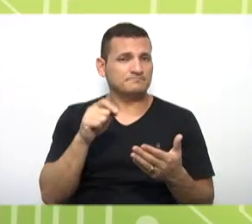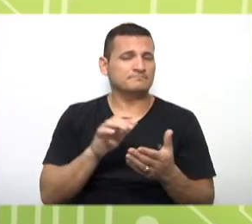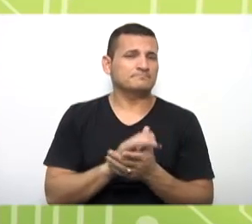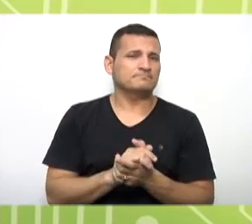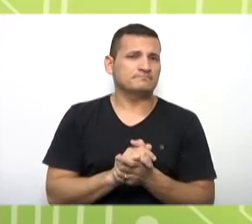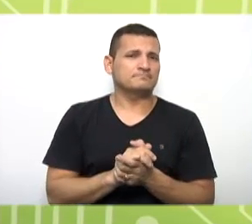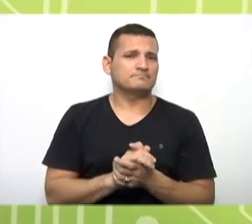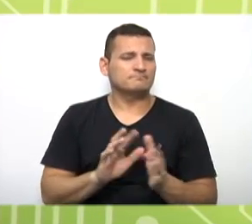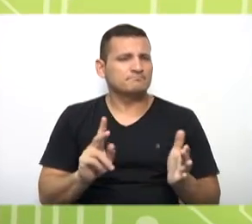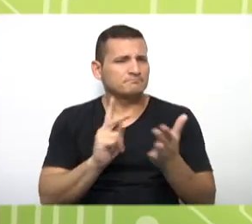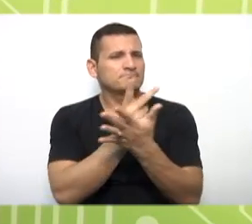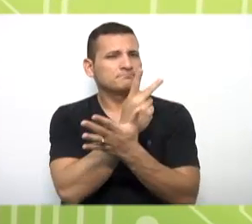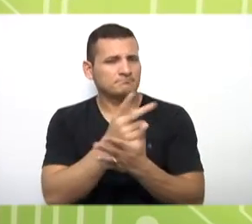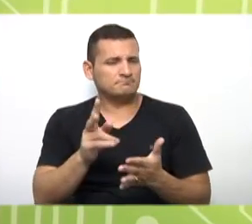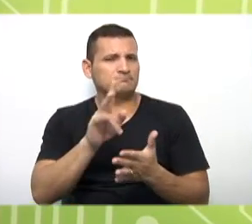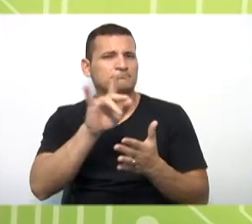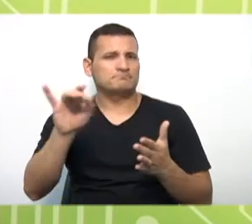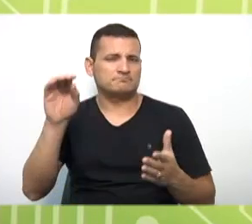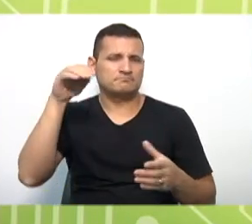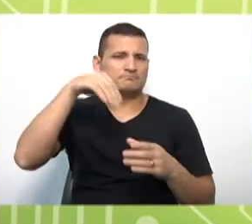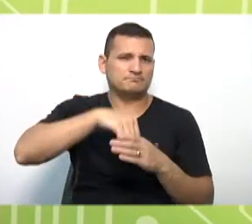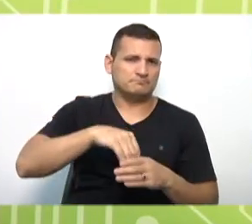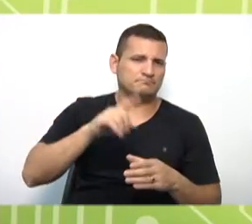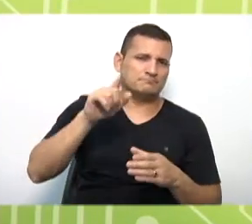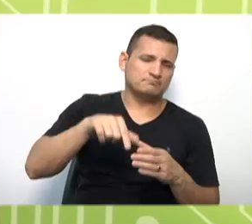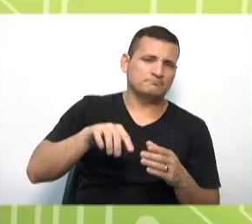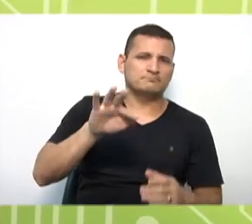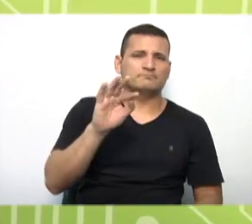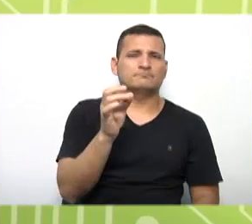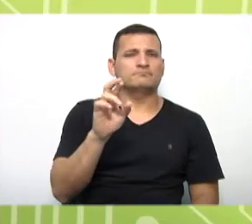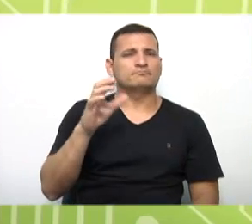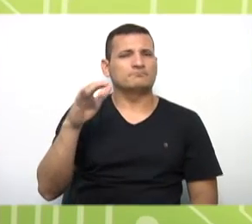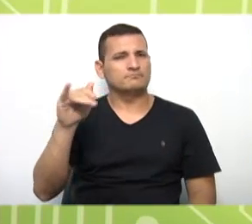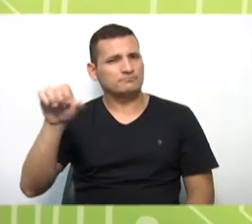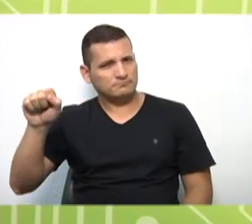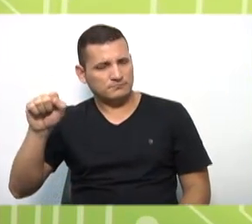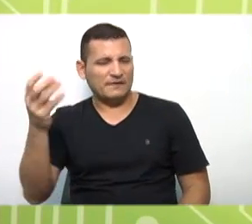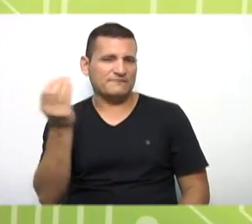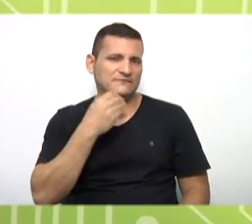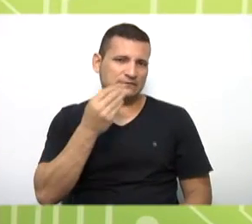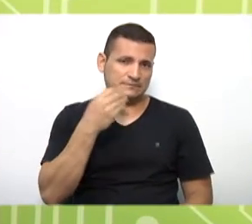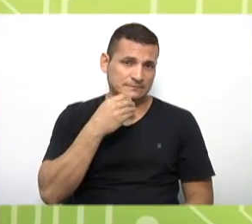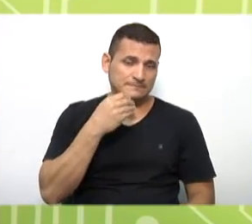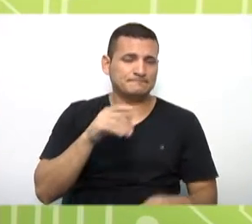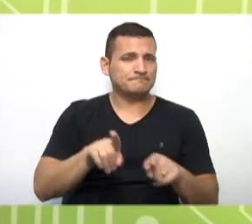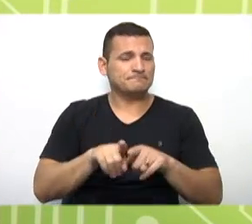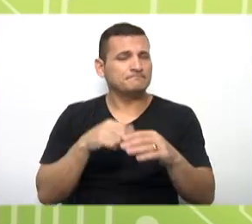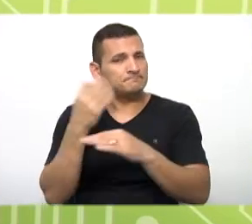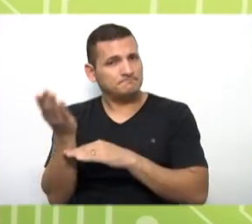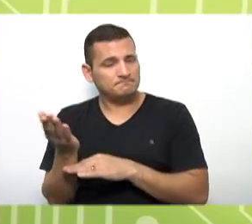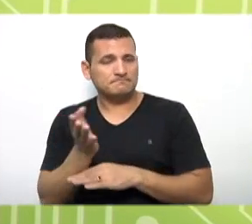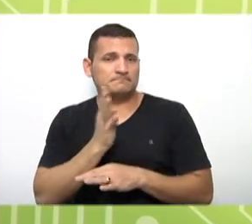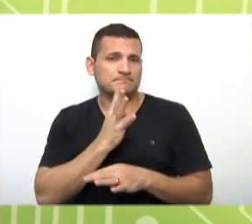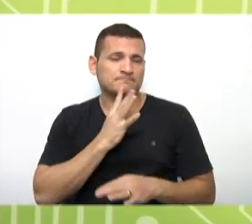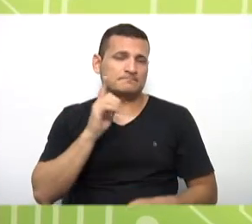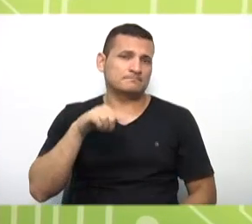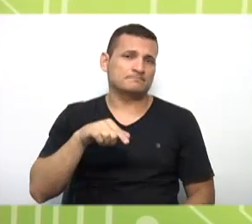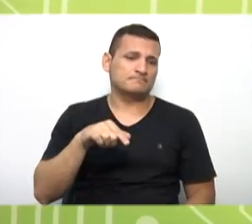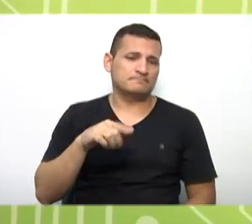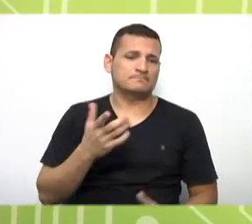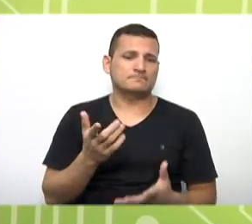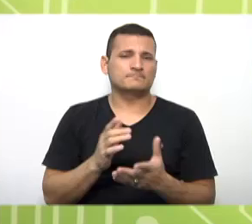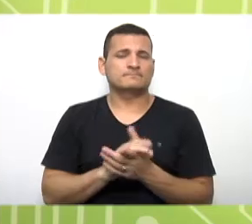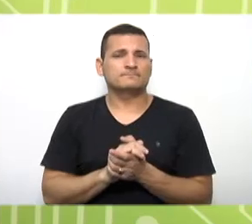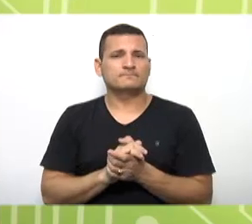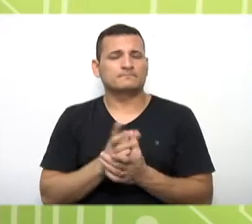fatores que vão internamente, que são as forças e as fraquezas. Nós conhecemos fatores externamente, que são